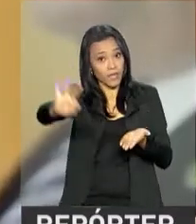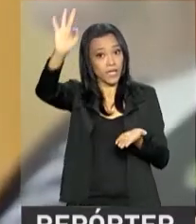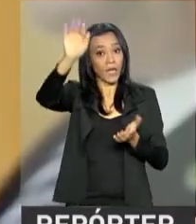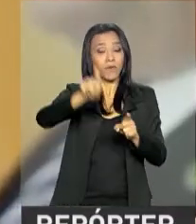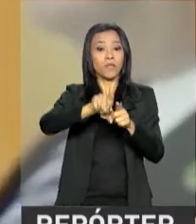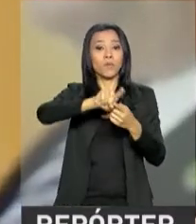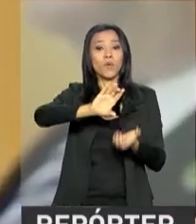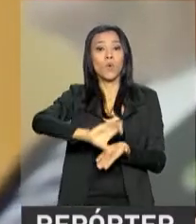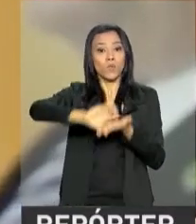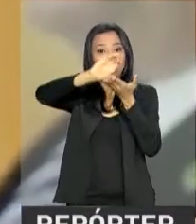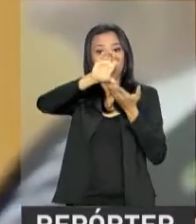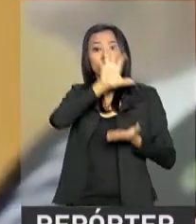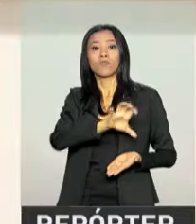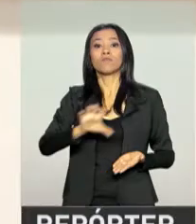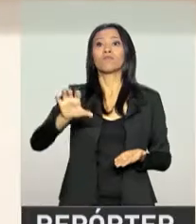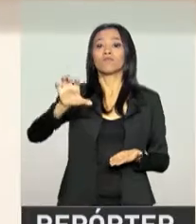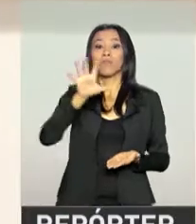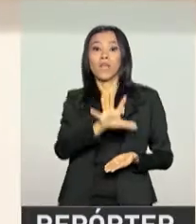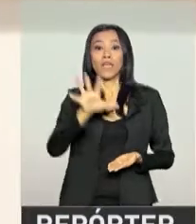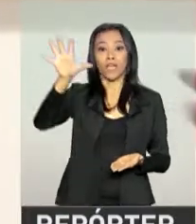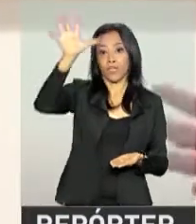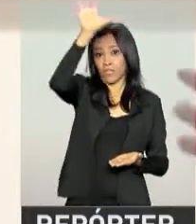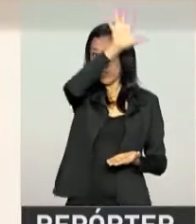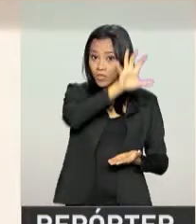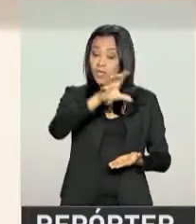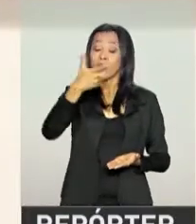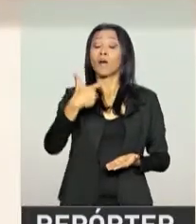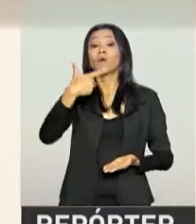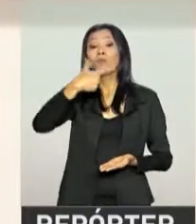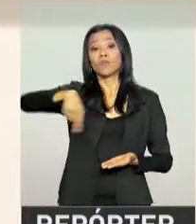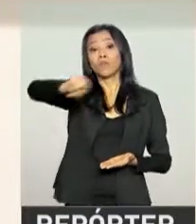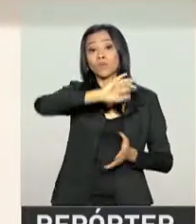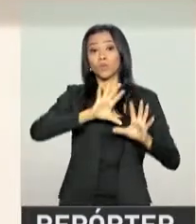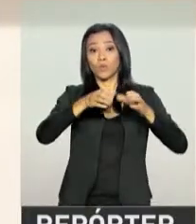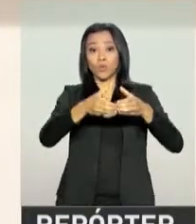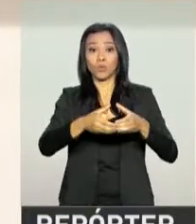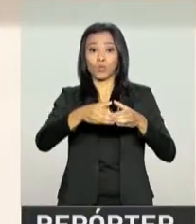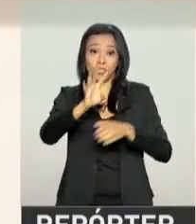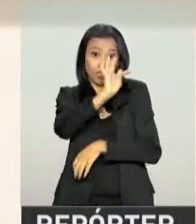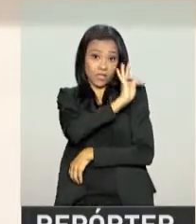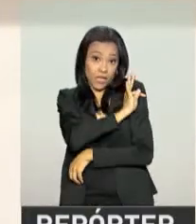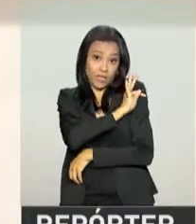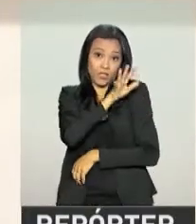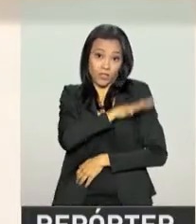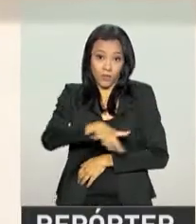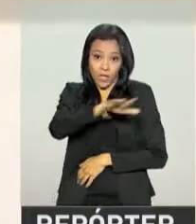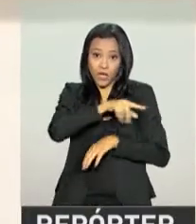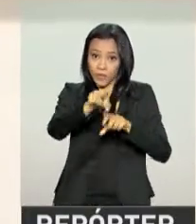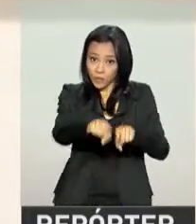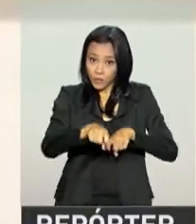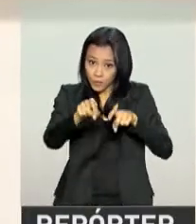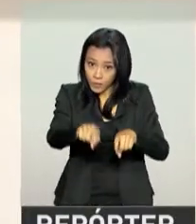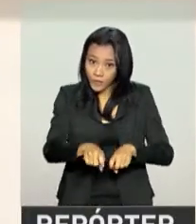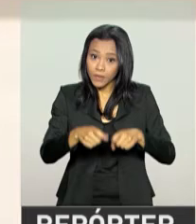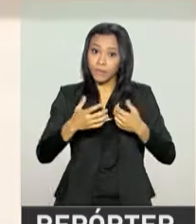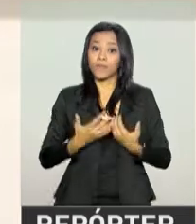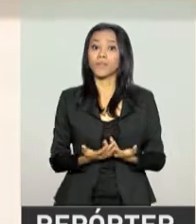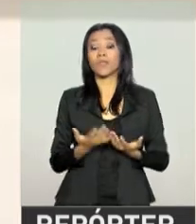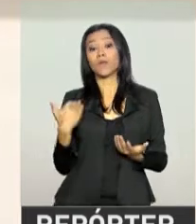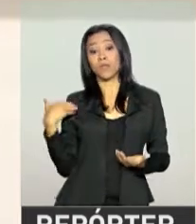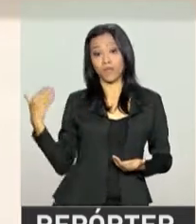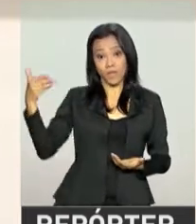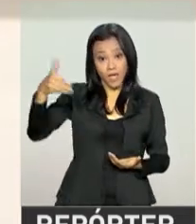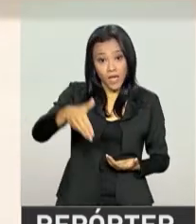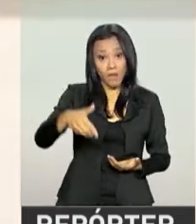dos técnicos agrícola até tive o prazer de receber boa parte desses técnicos aqui no palácio do planalto que